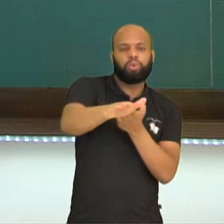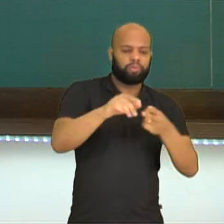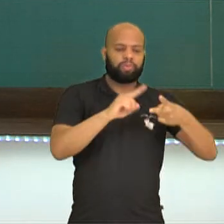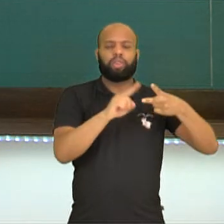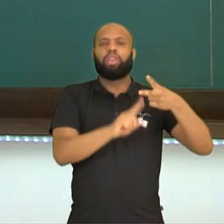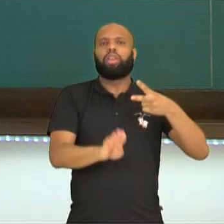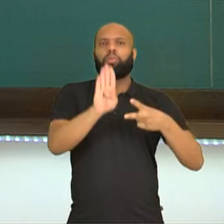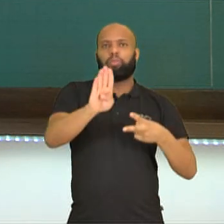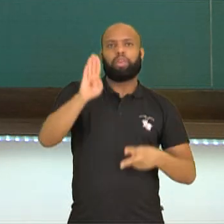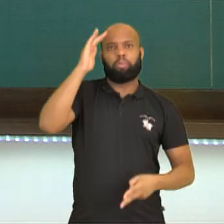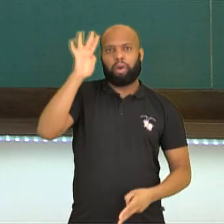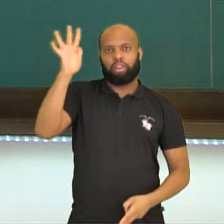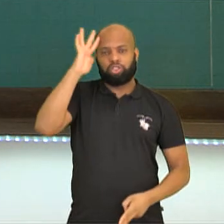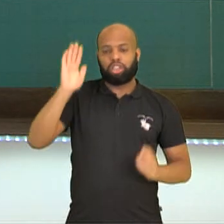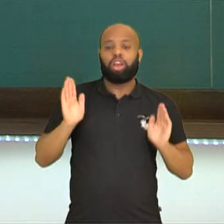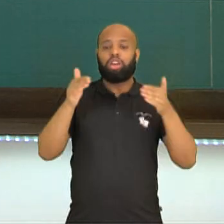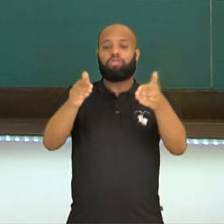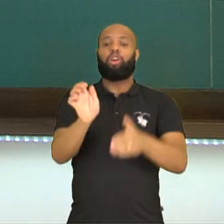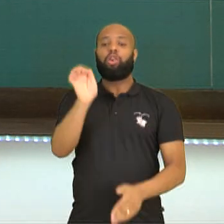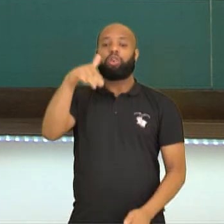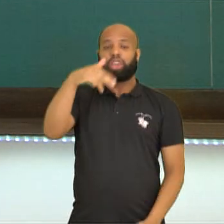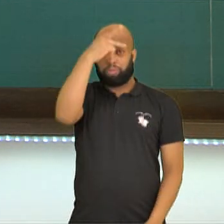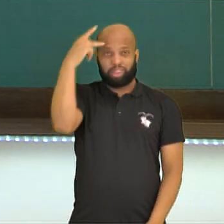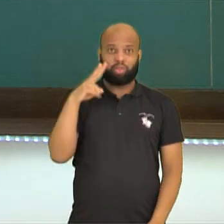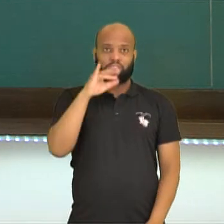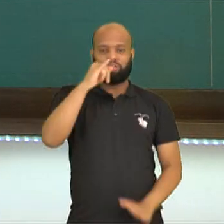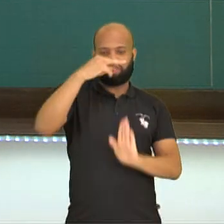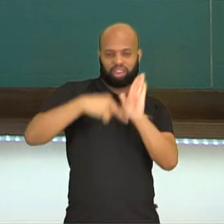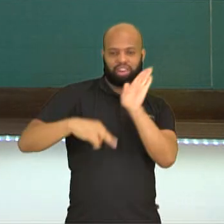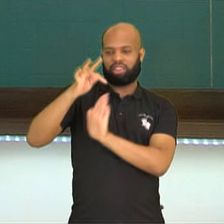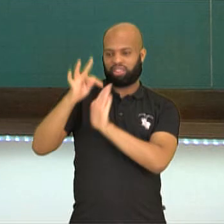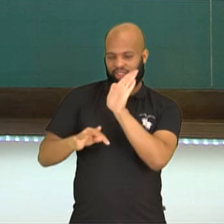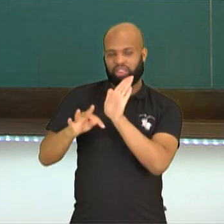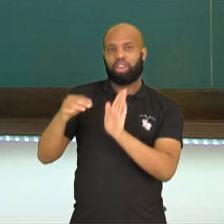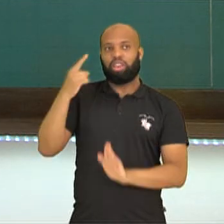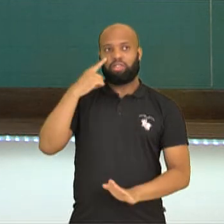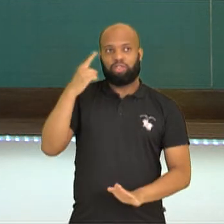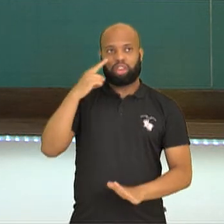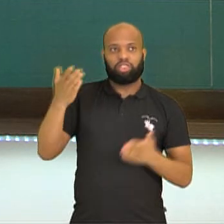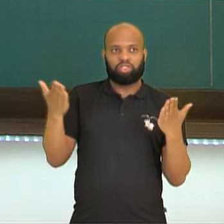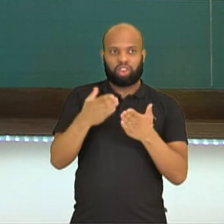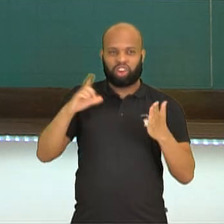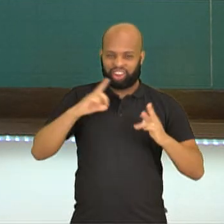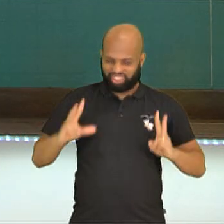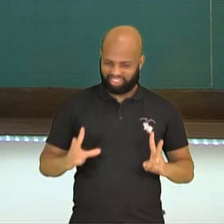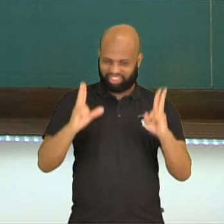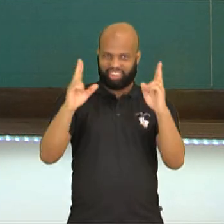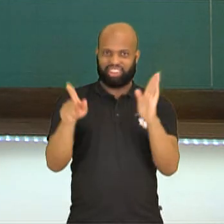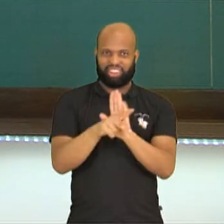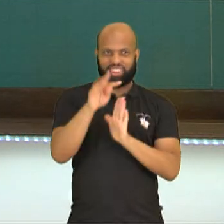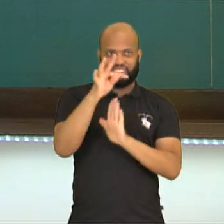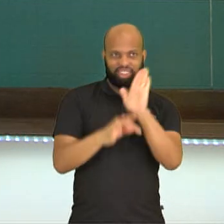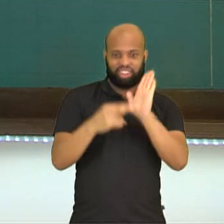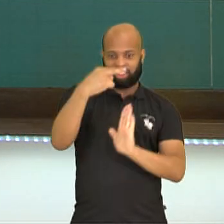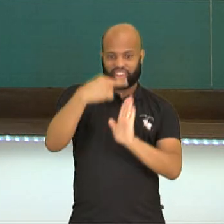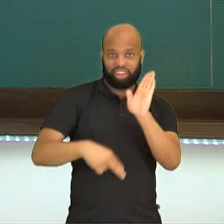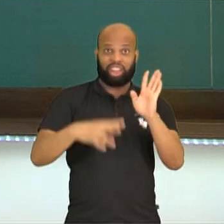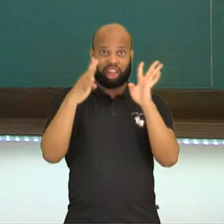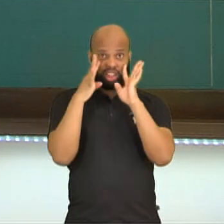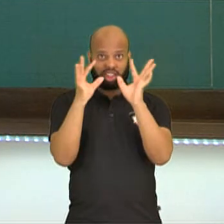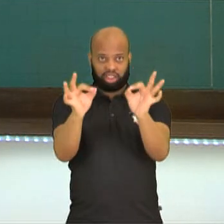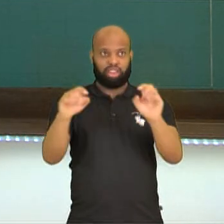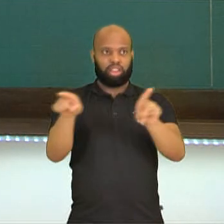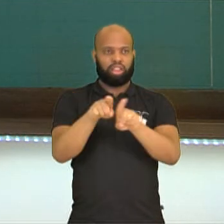B, imagine para qual público se destina este texto. Observe nosso recorte, né? Leiam